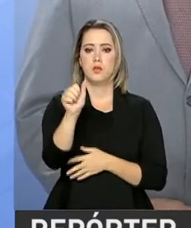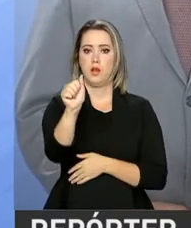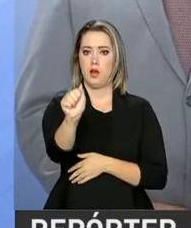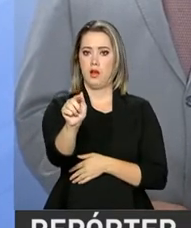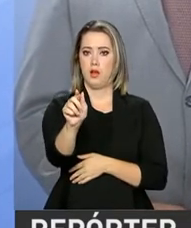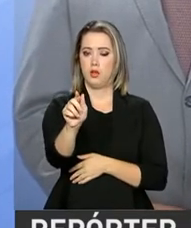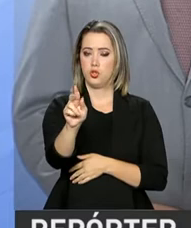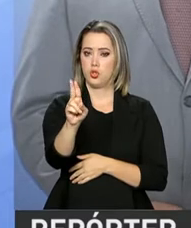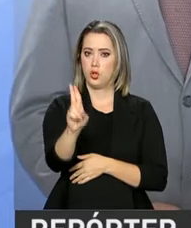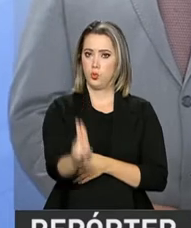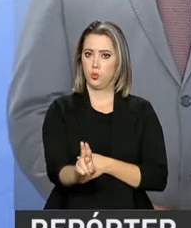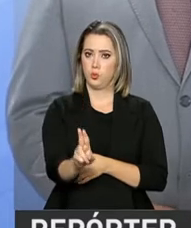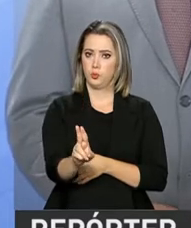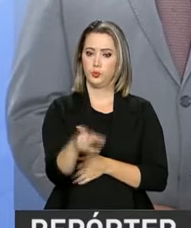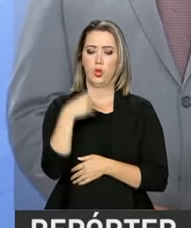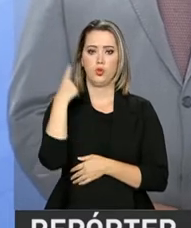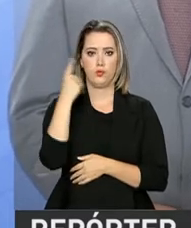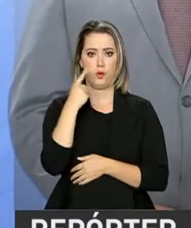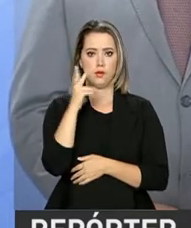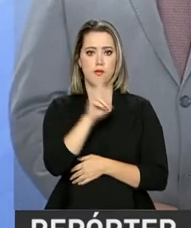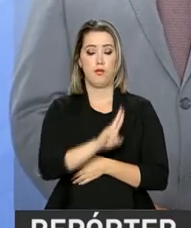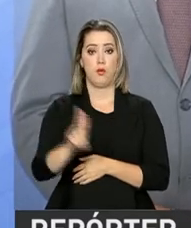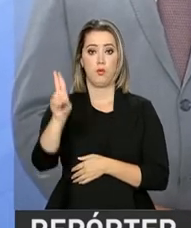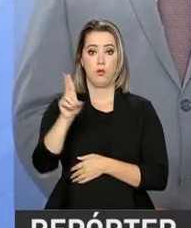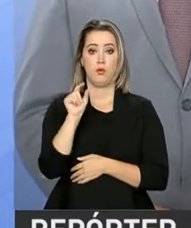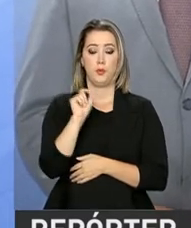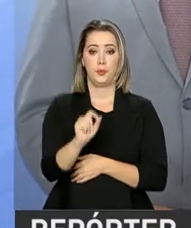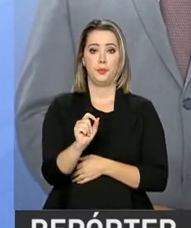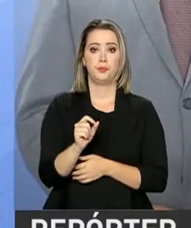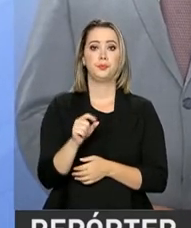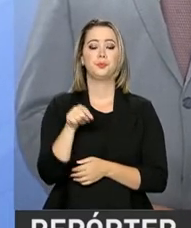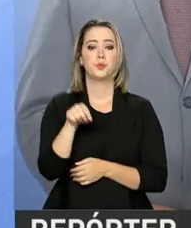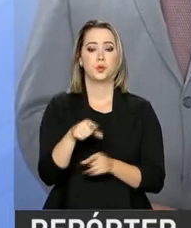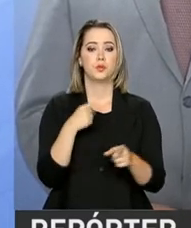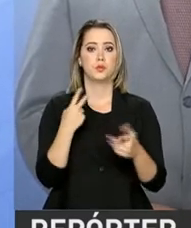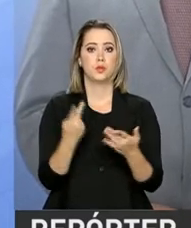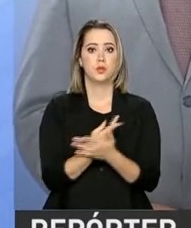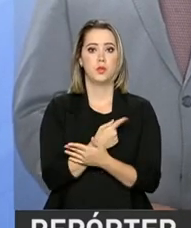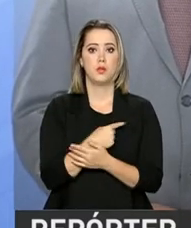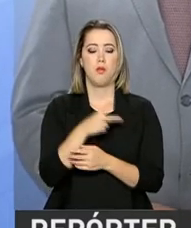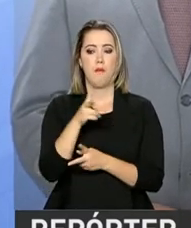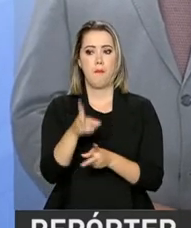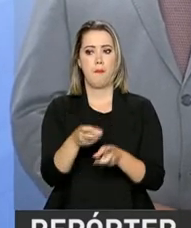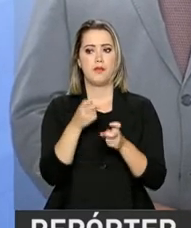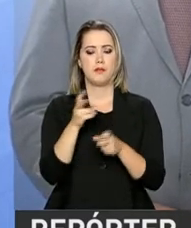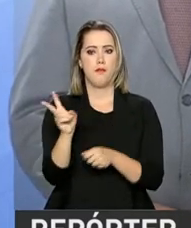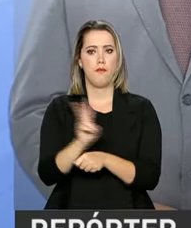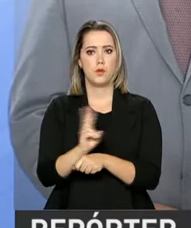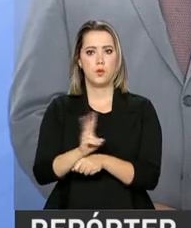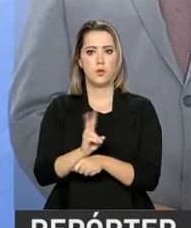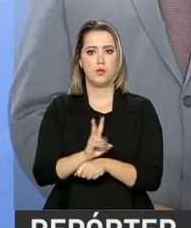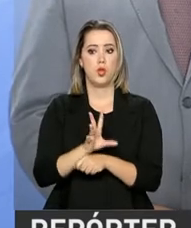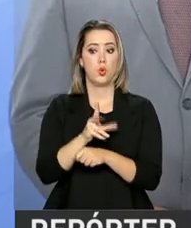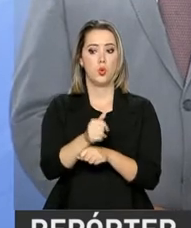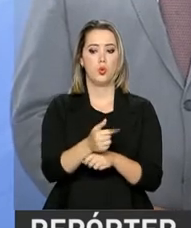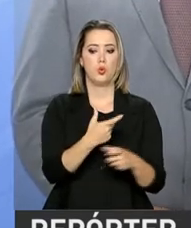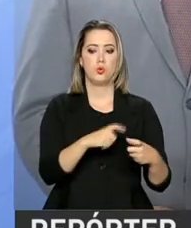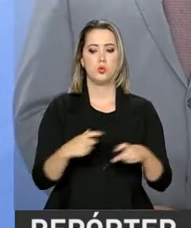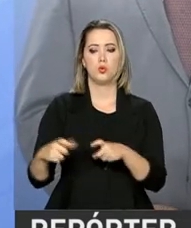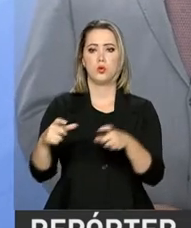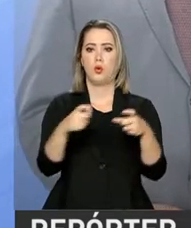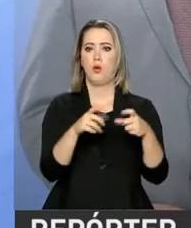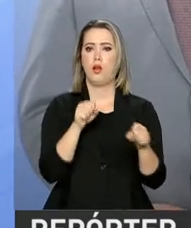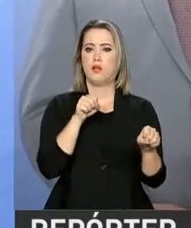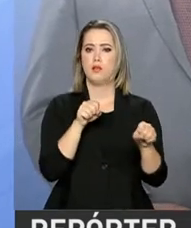geral da união para que sejam feitas em todos os móveis